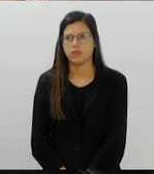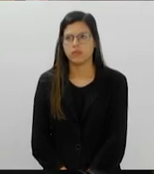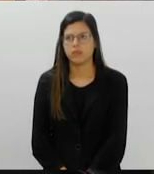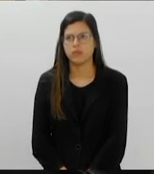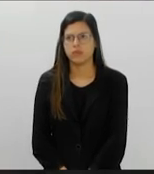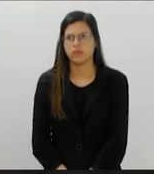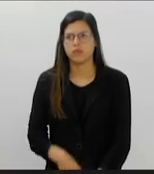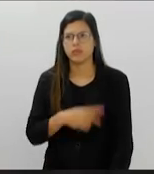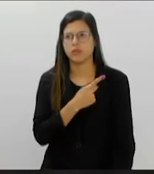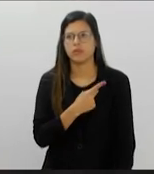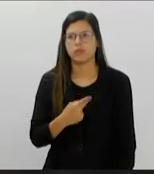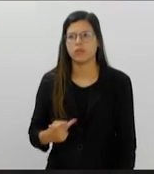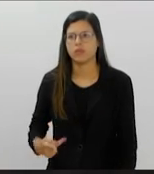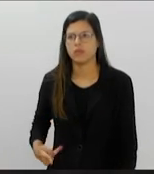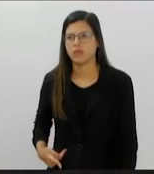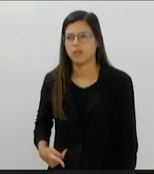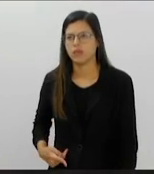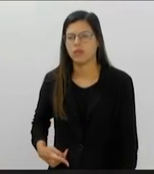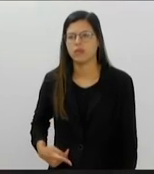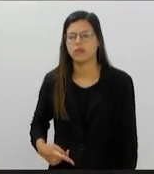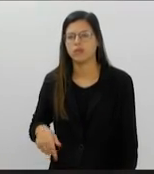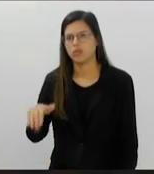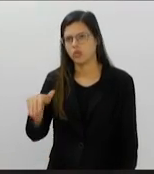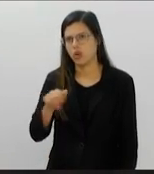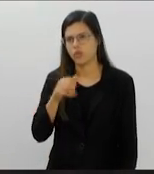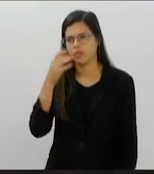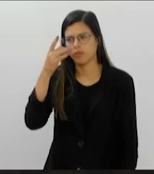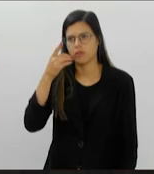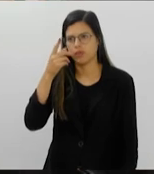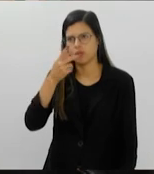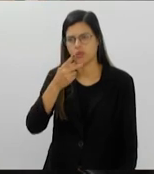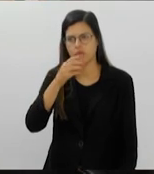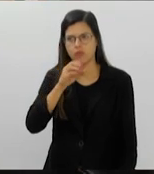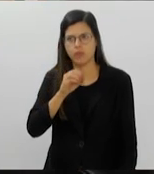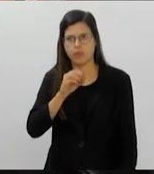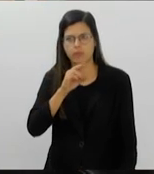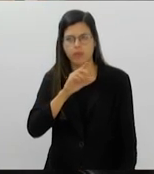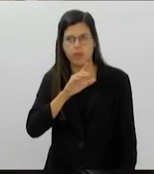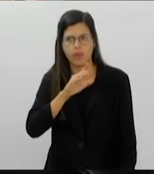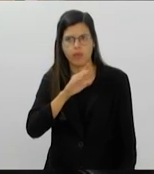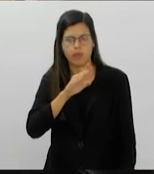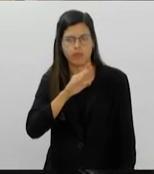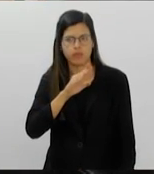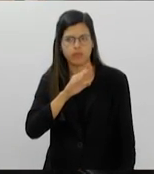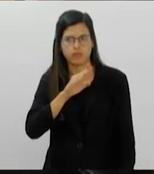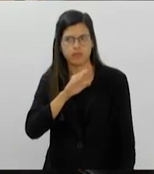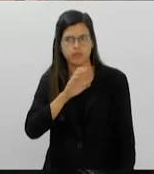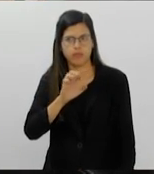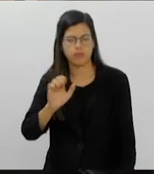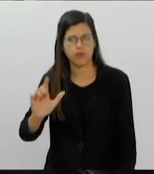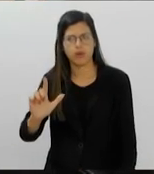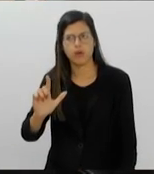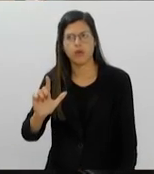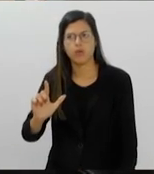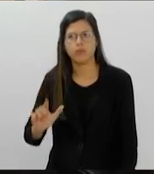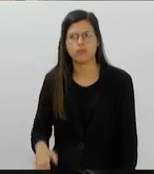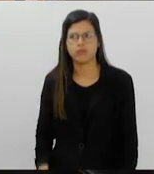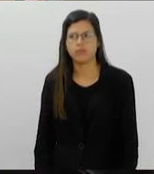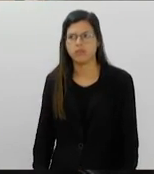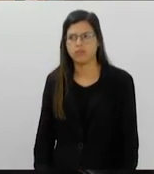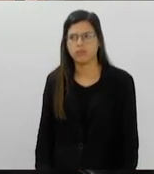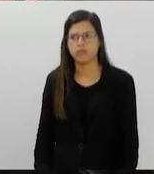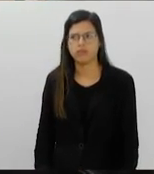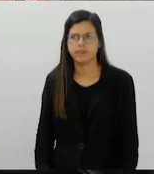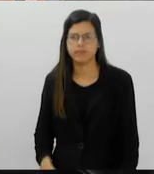A presidência designa o deputado Poubel, por favor, para emitir o parecer pela Comissão de Economia. Deputado Poubel, deputado Felipe Poubel, por